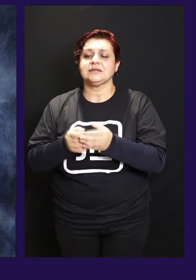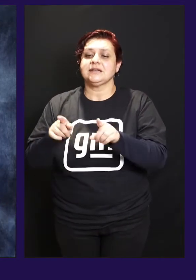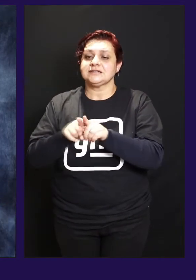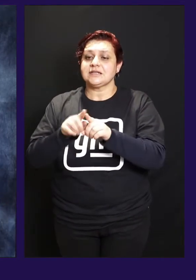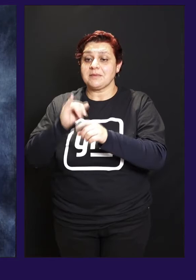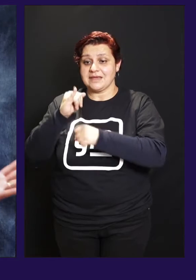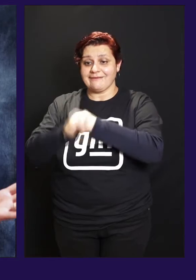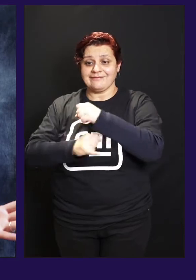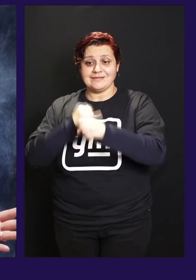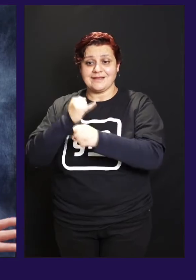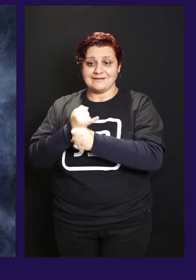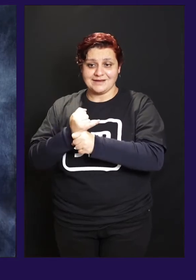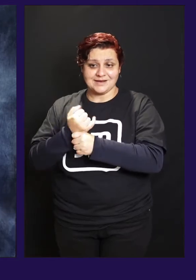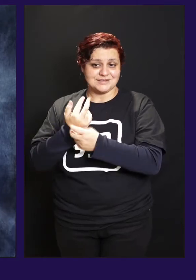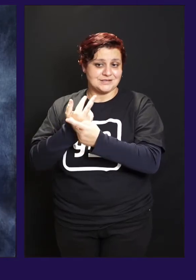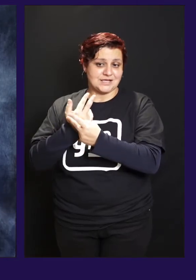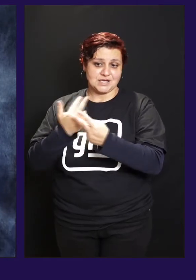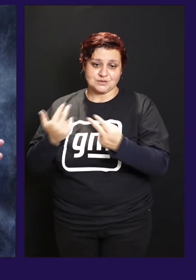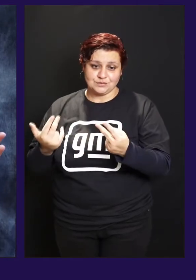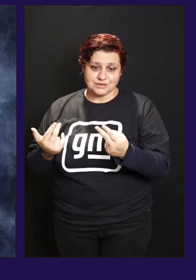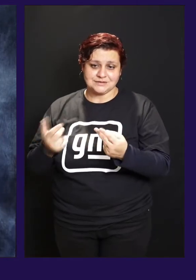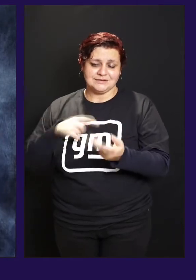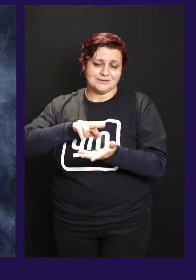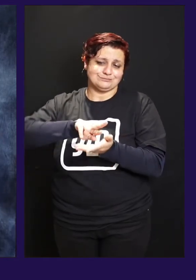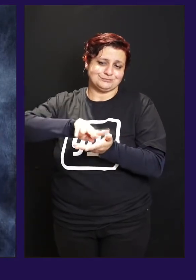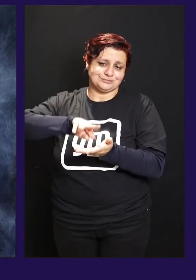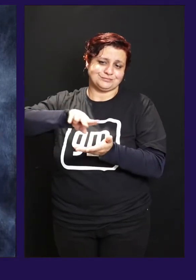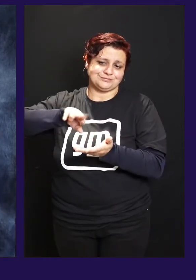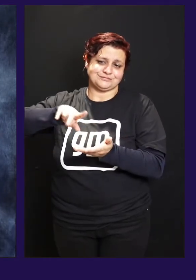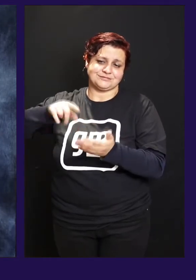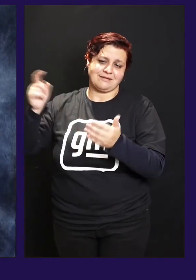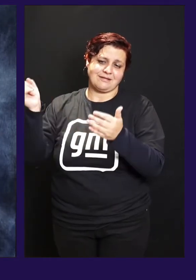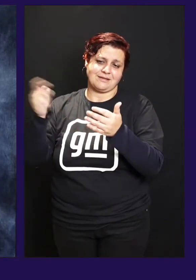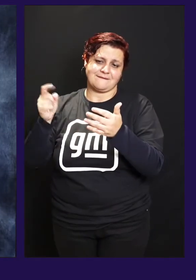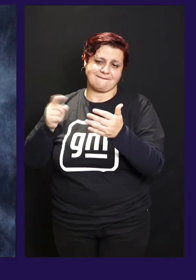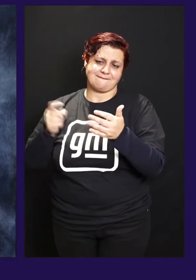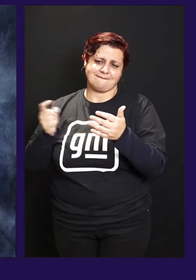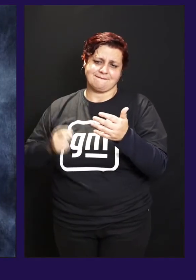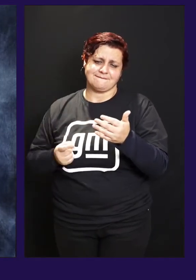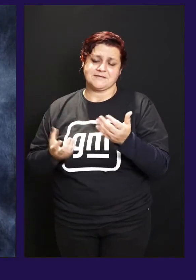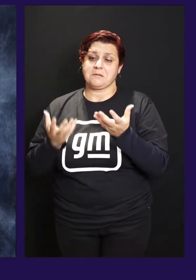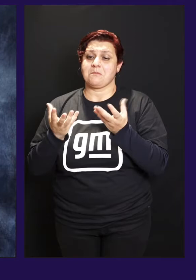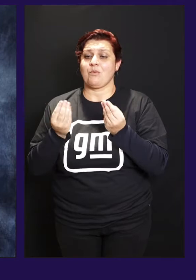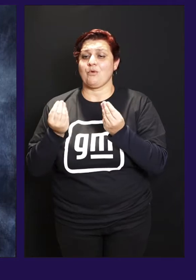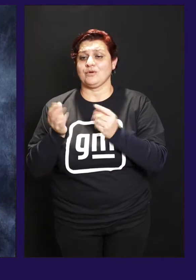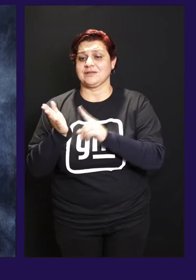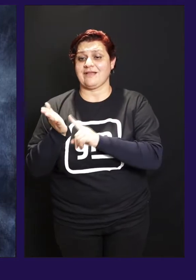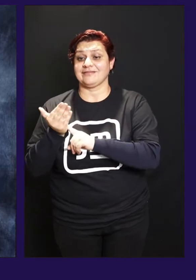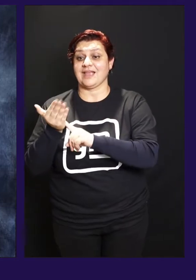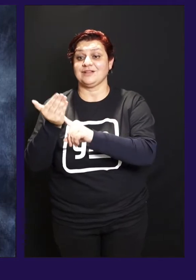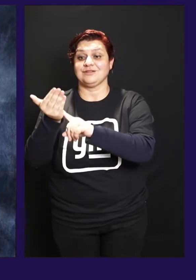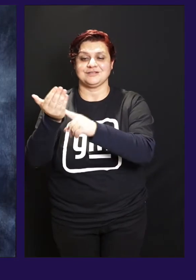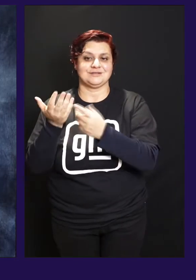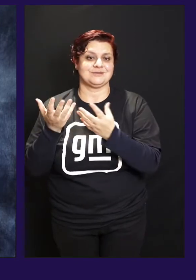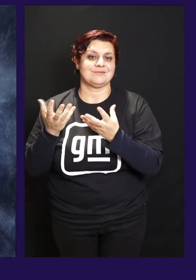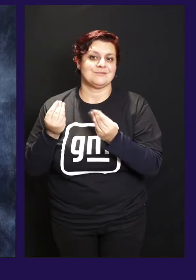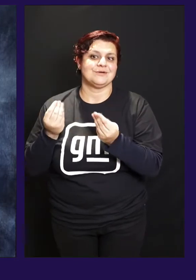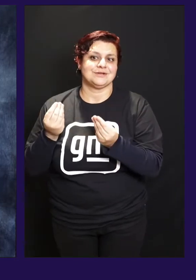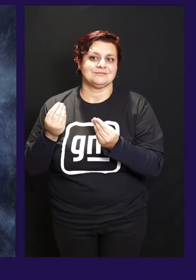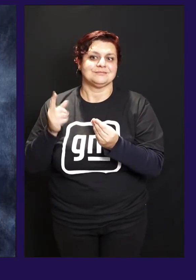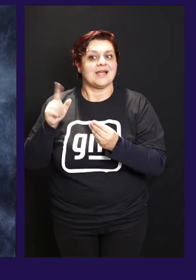próxima vez que você pegar um capacete e ajustar o capacete, ou um macacão, ou entrar num carro e ajustar o carro